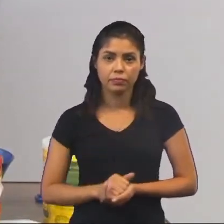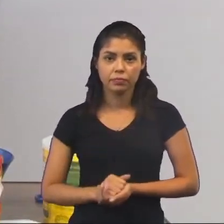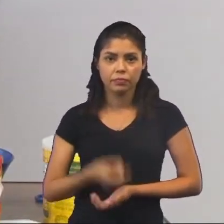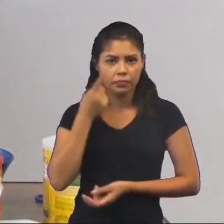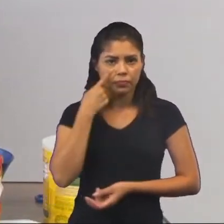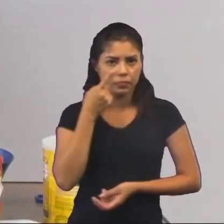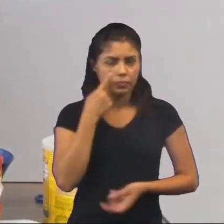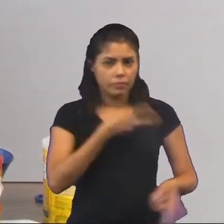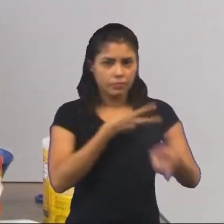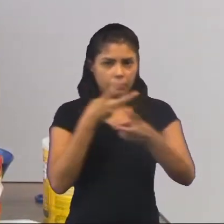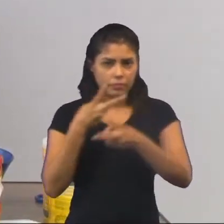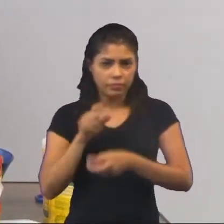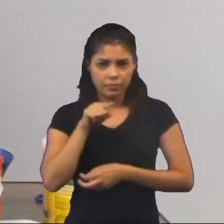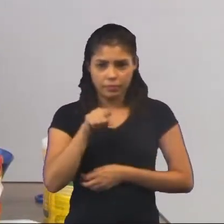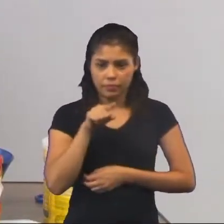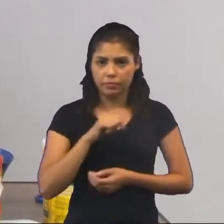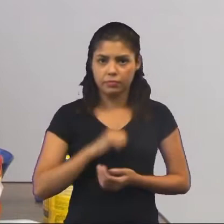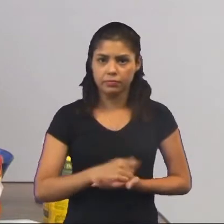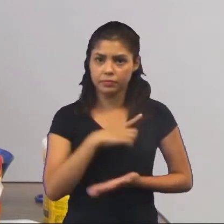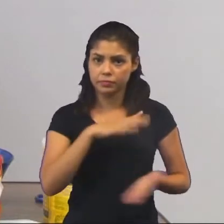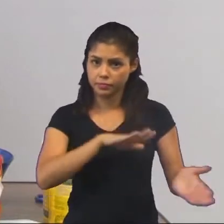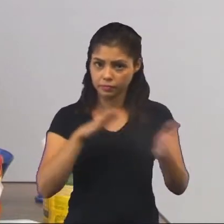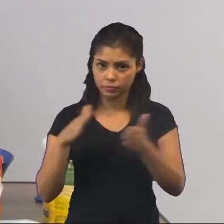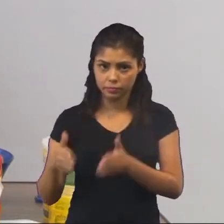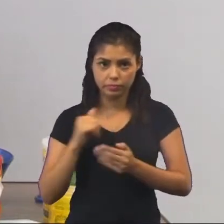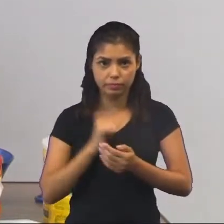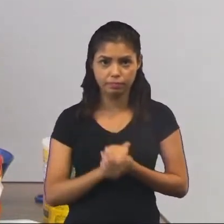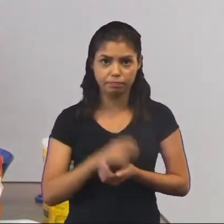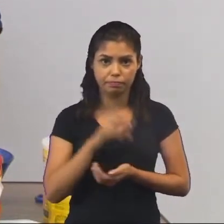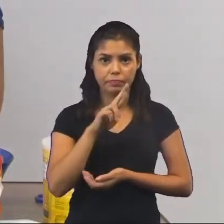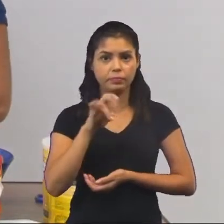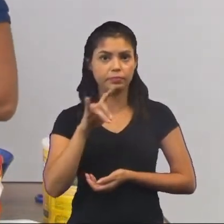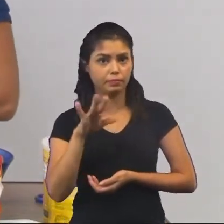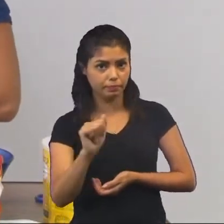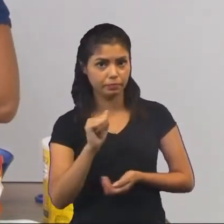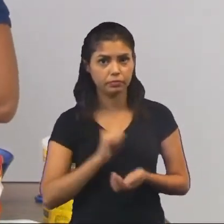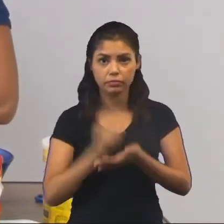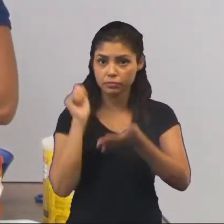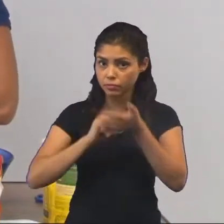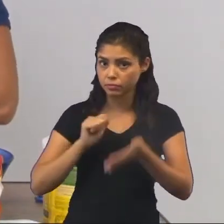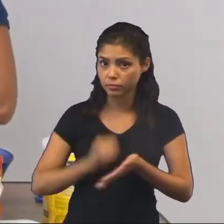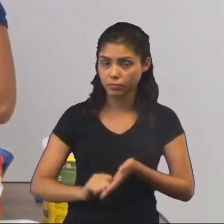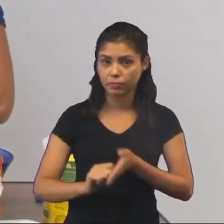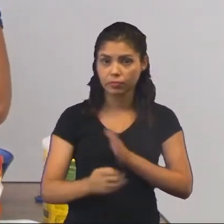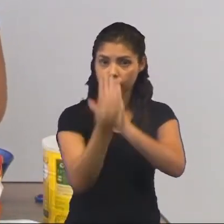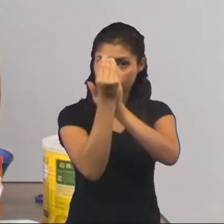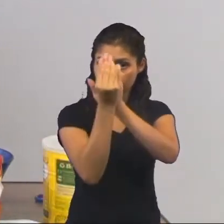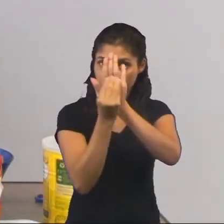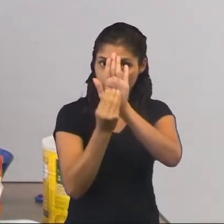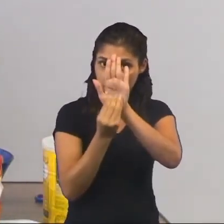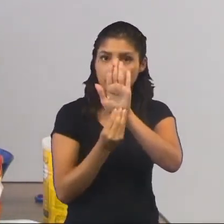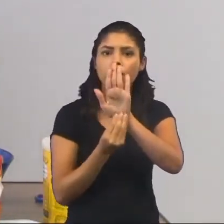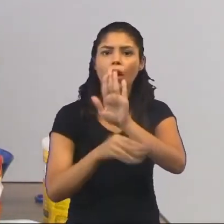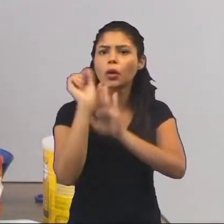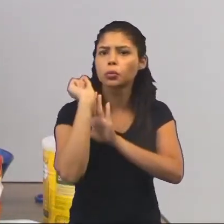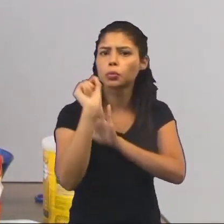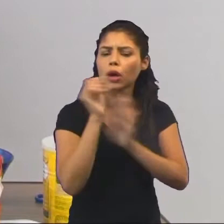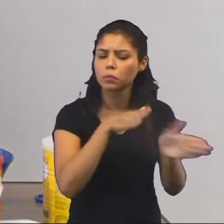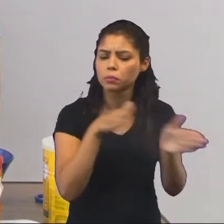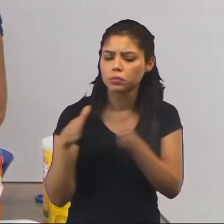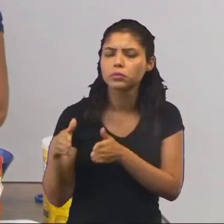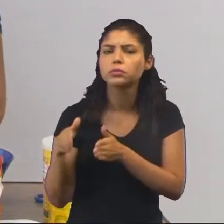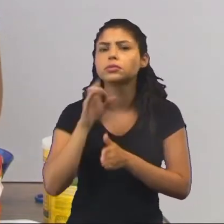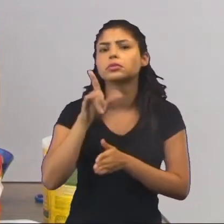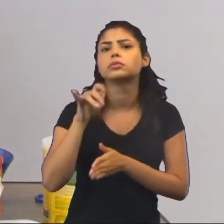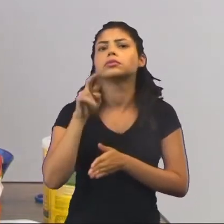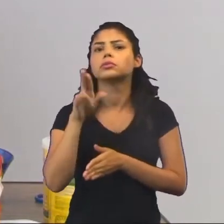vocês perceberam aqui que tem uma parte da receita que ela está escrita em lista. Vocês sabem qual é a parte?